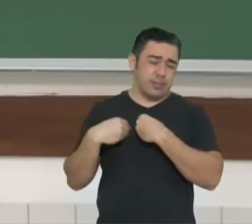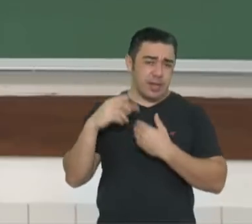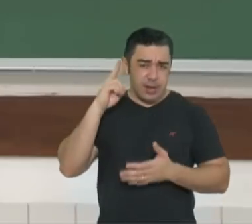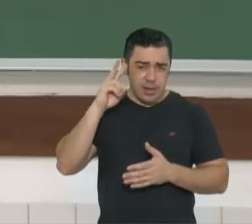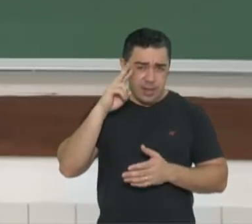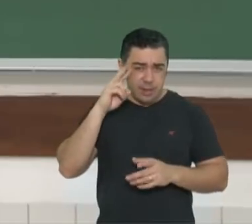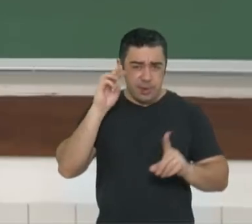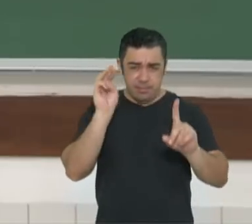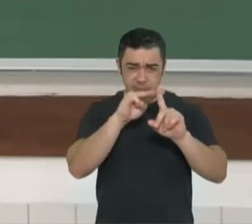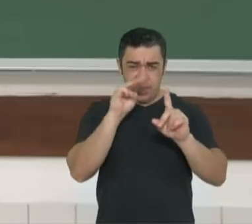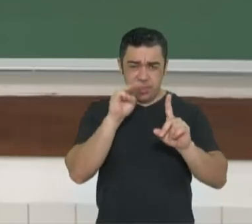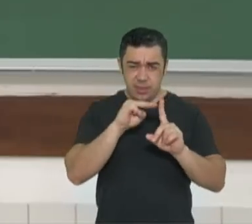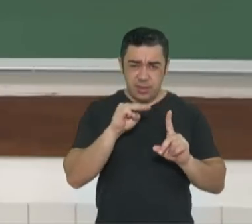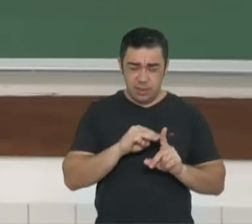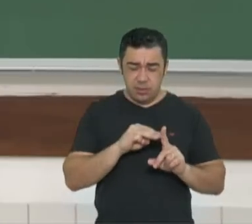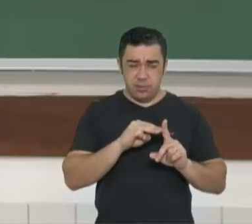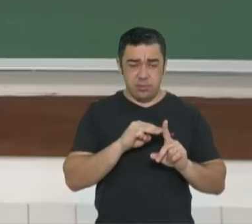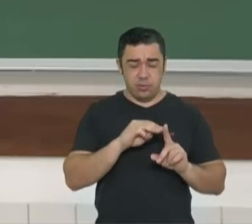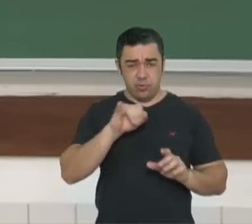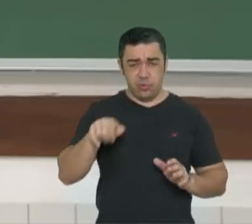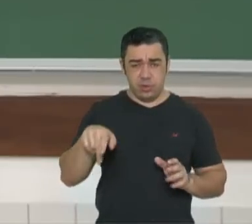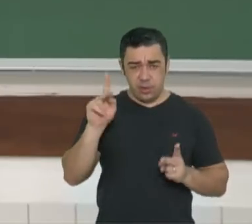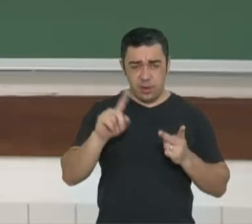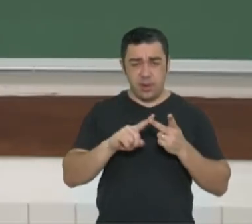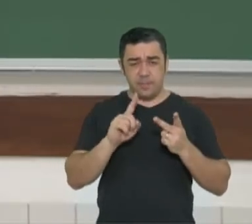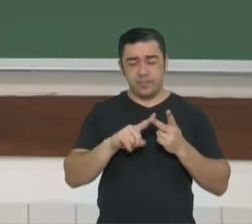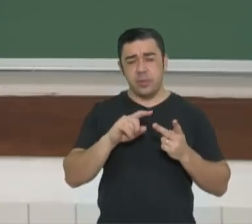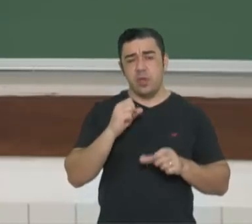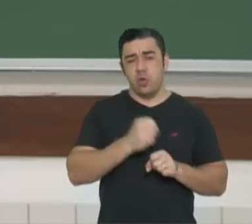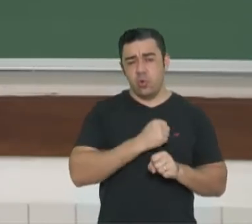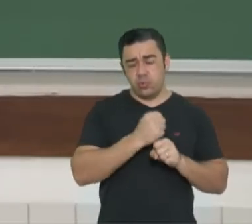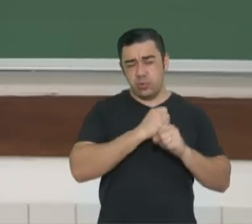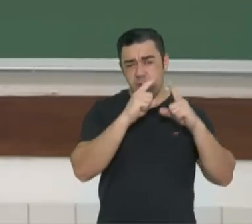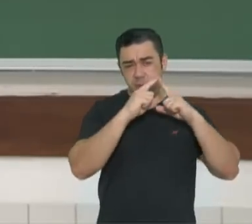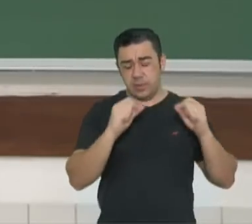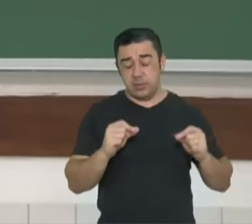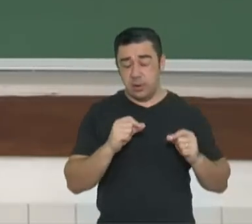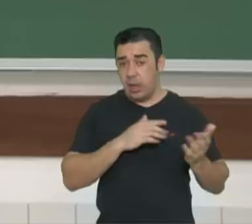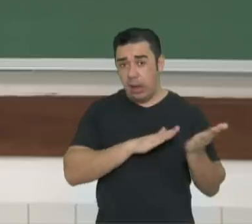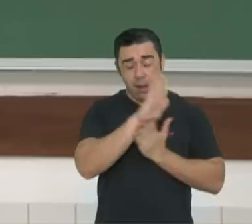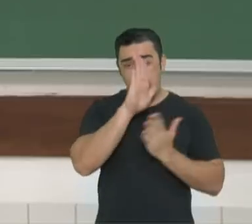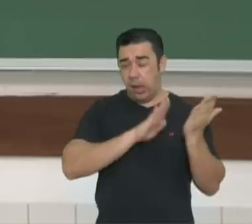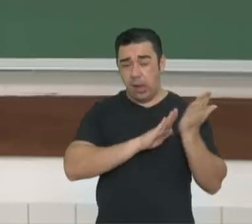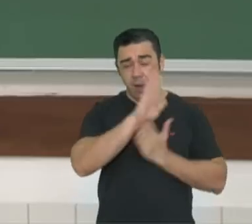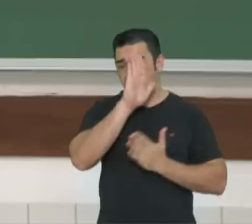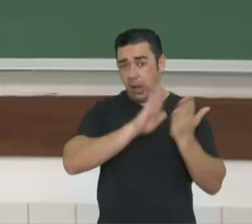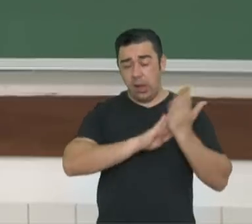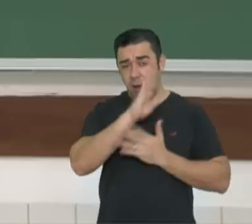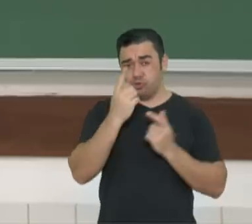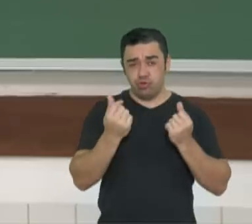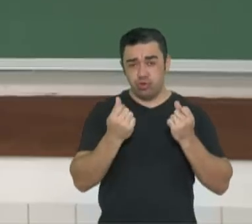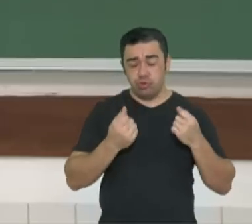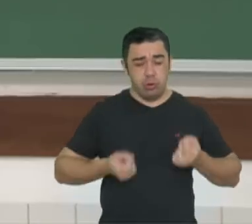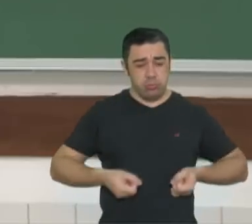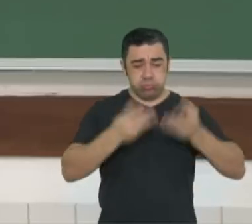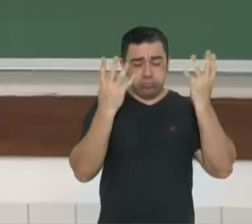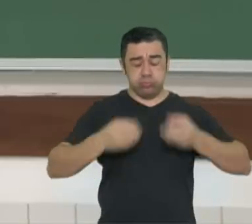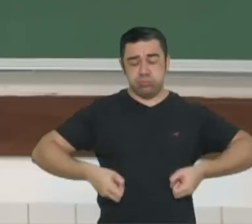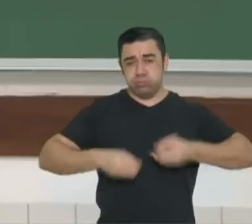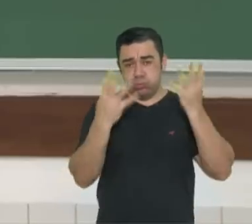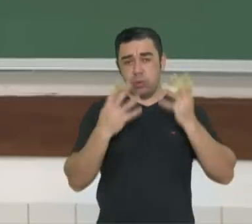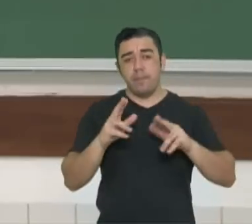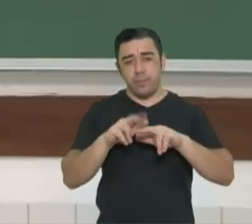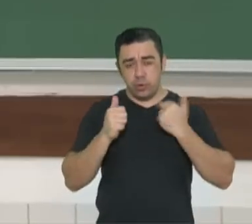do JK, a construção de Brasília, gastos públicos desenfreados. É exatamente aí que o Jânio